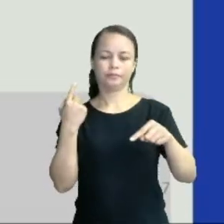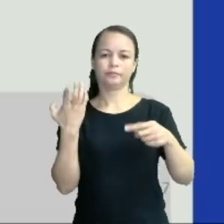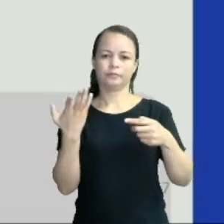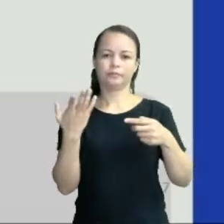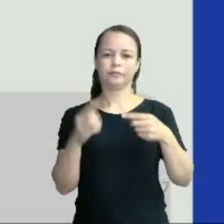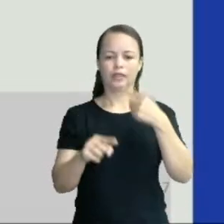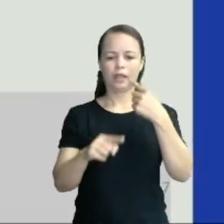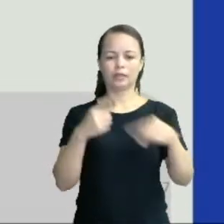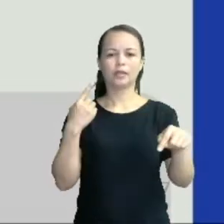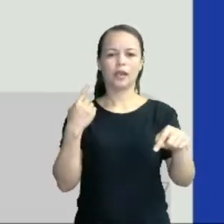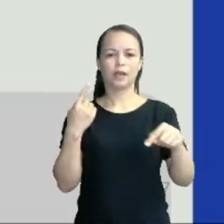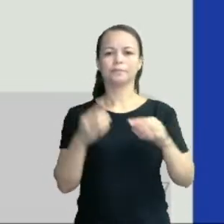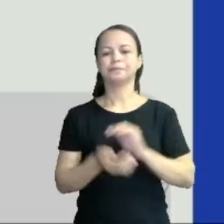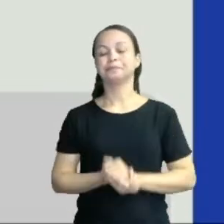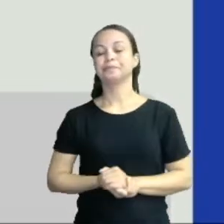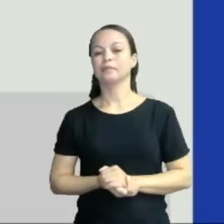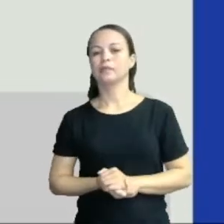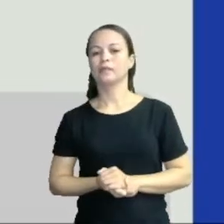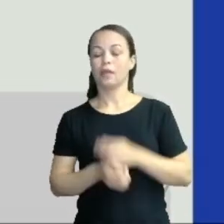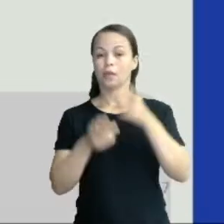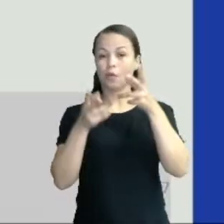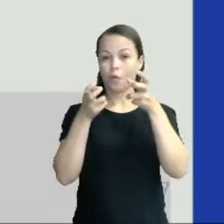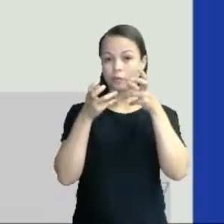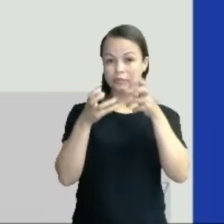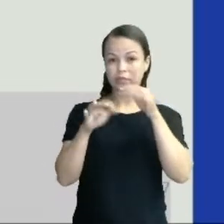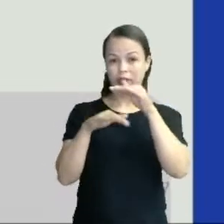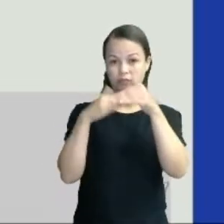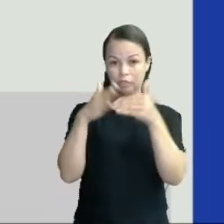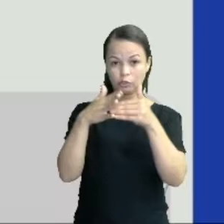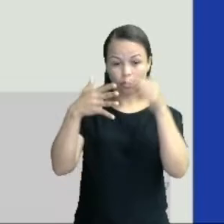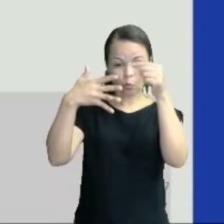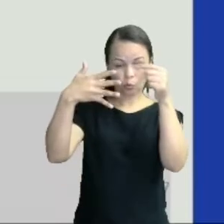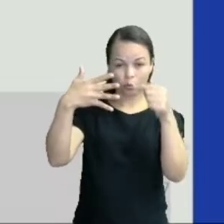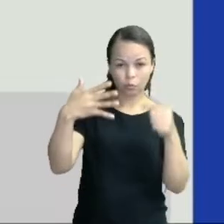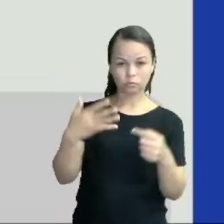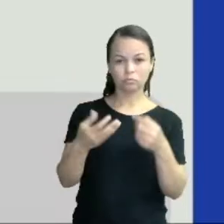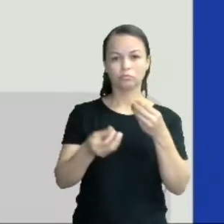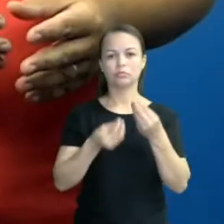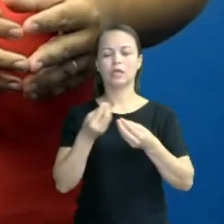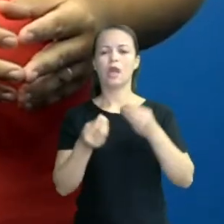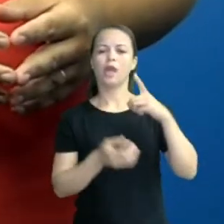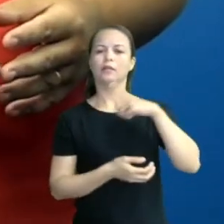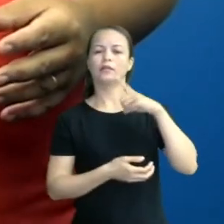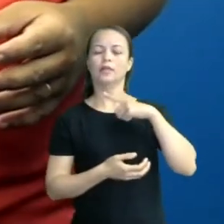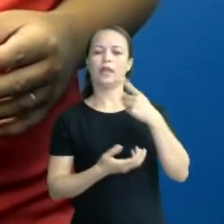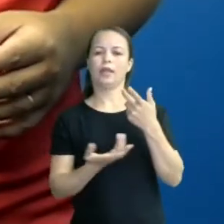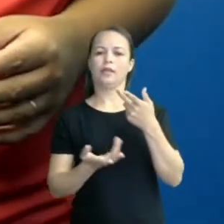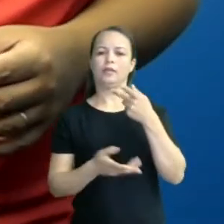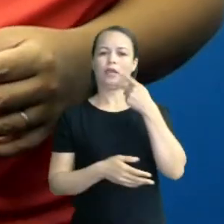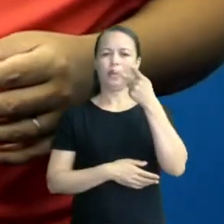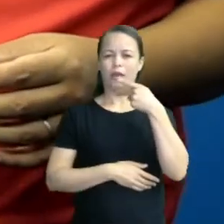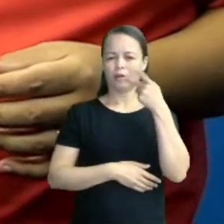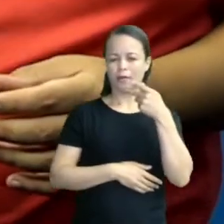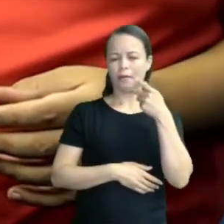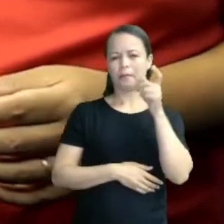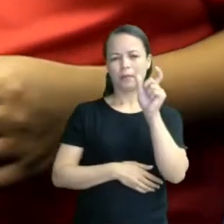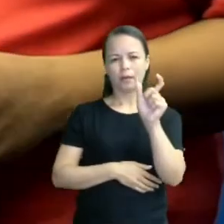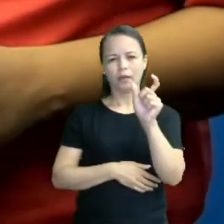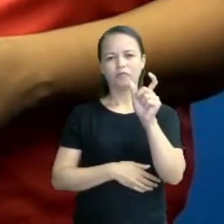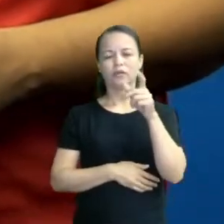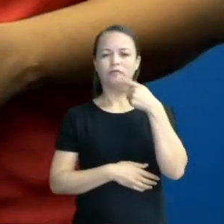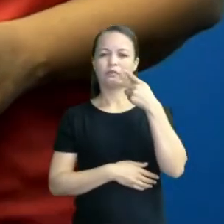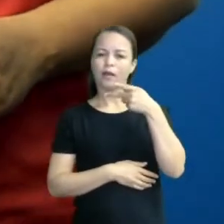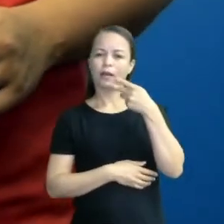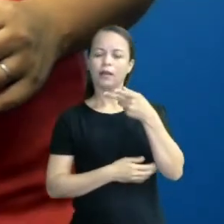invalidar, né? Observe que todos eles, a gente tem a pronúncia, né? A gente está